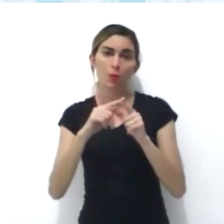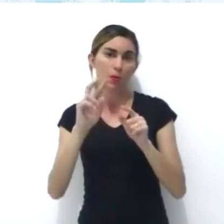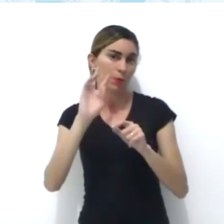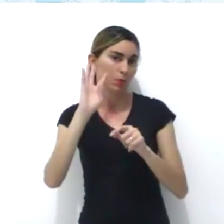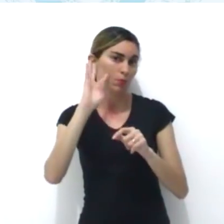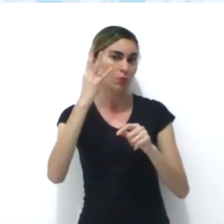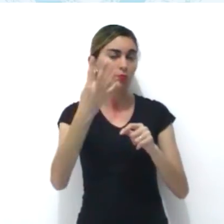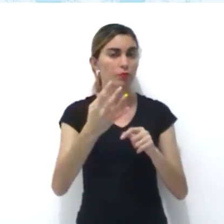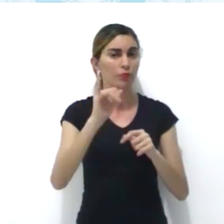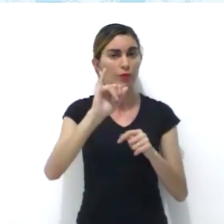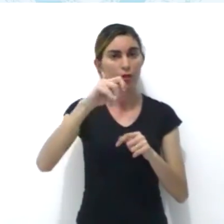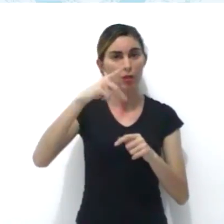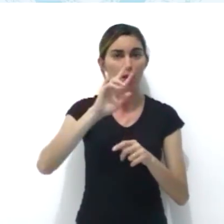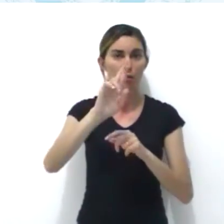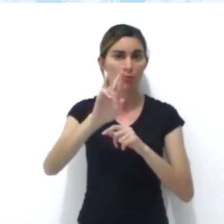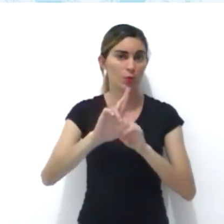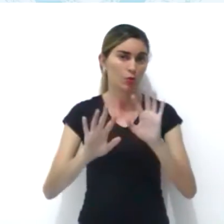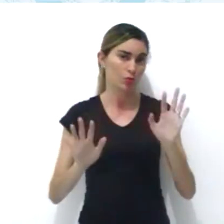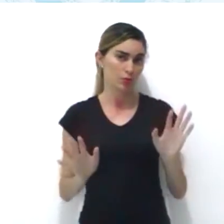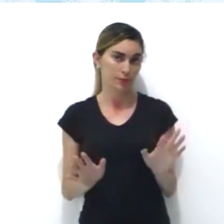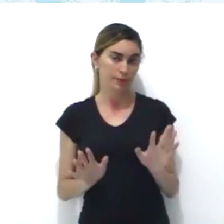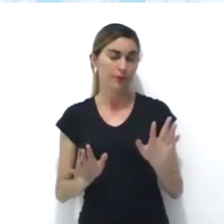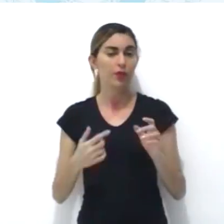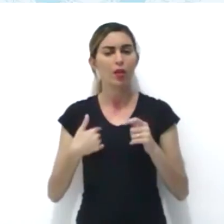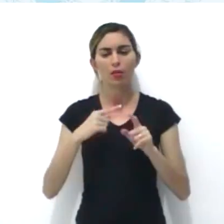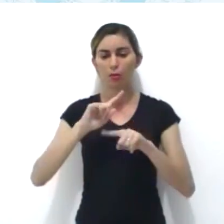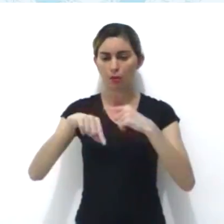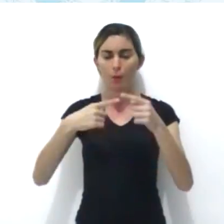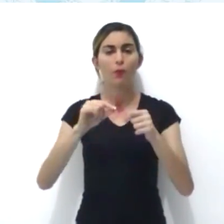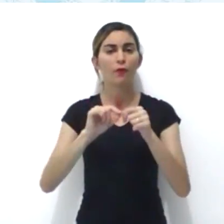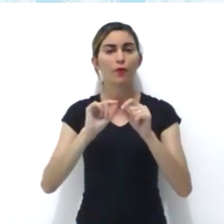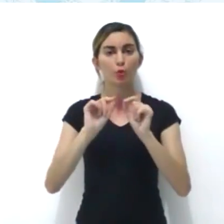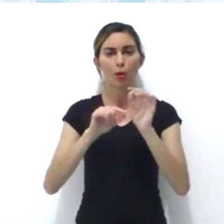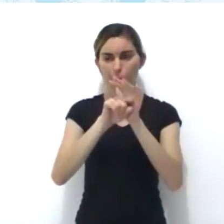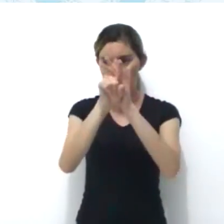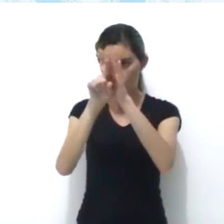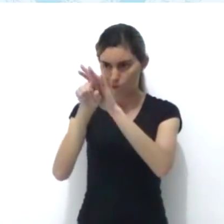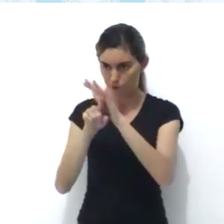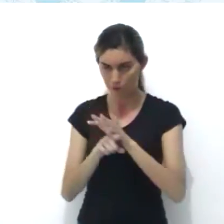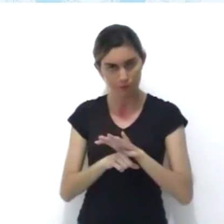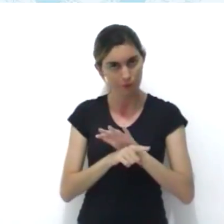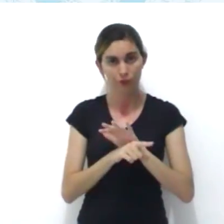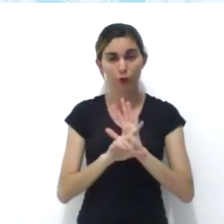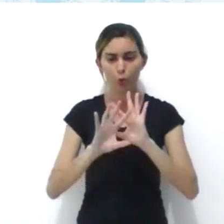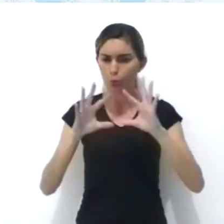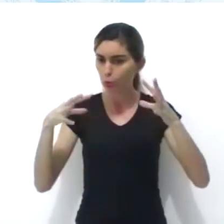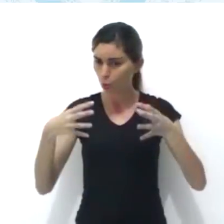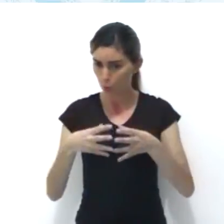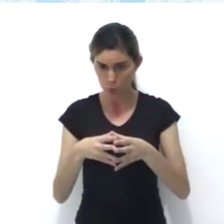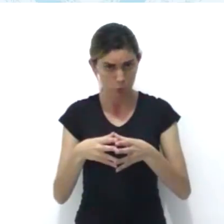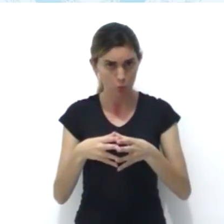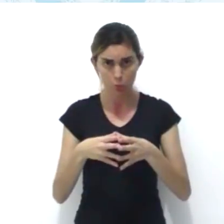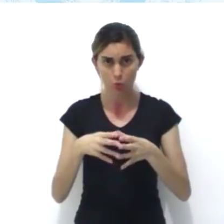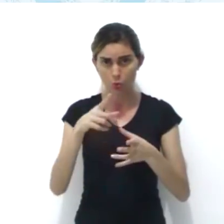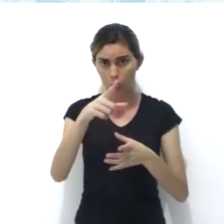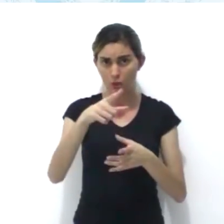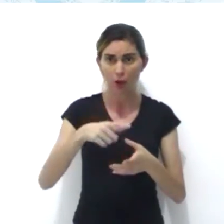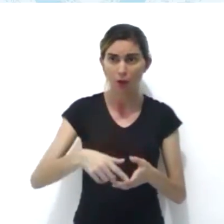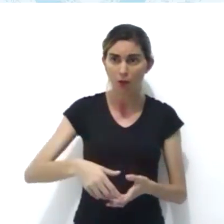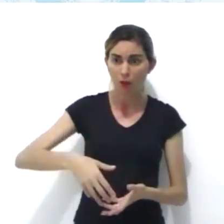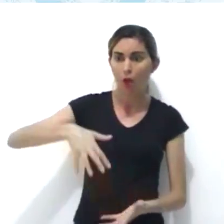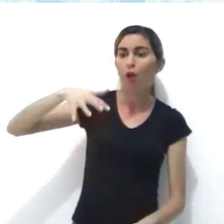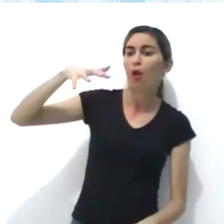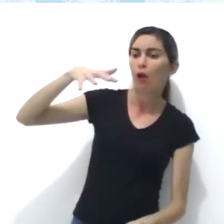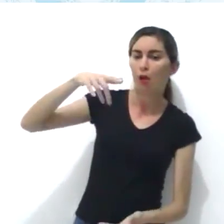teu problema e a tua hipótese. Feito isso, faço o quê? Vou analisar os dados. Esse montante todinho aí que esse senhor